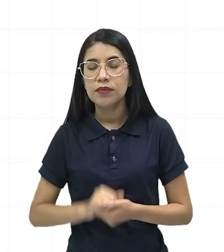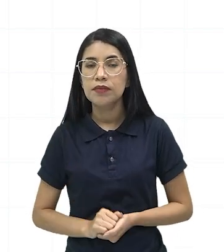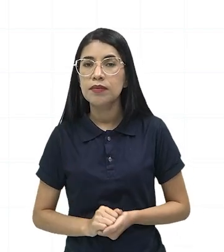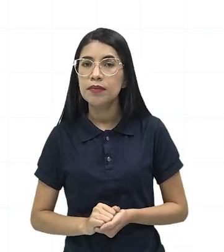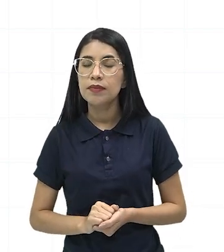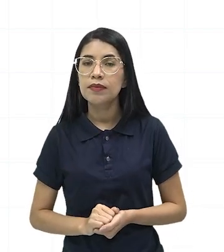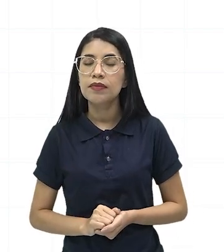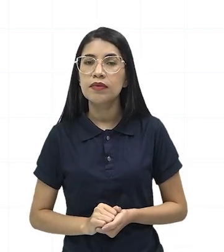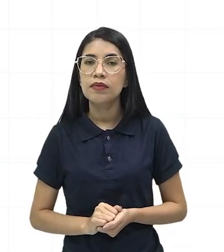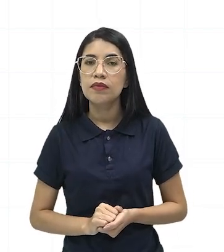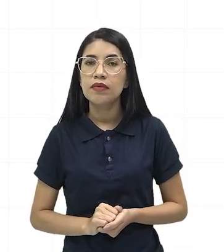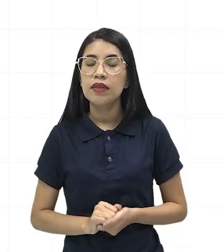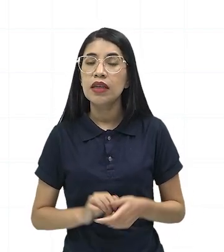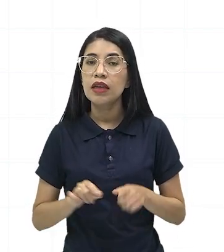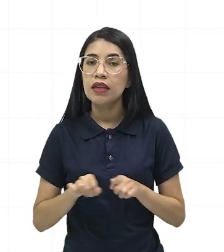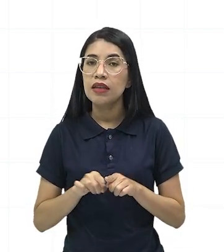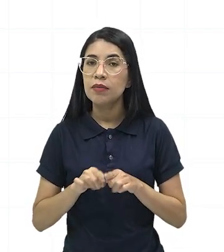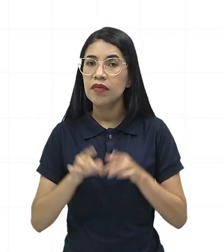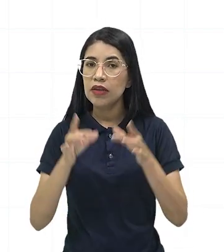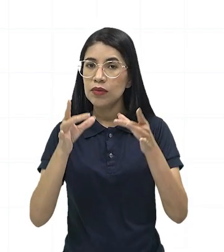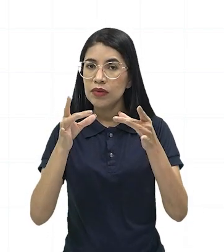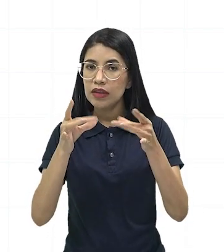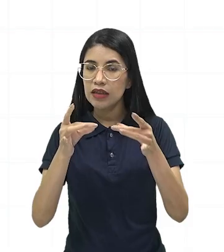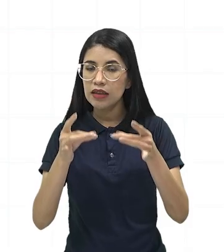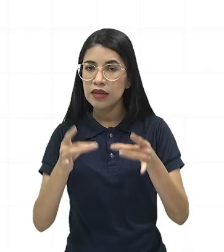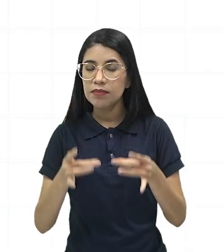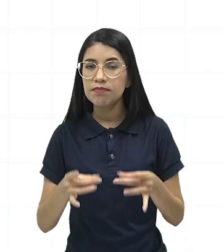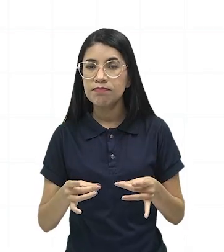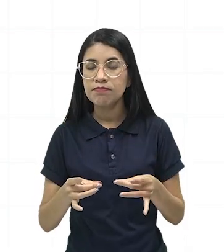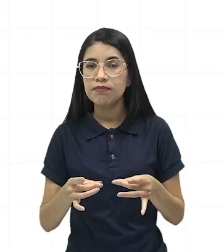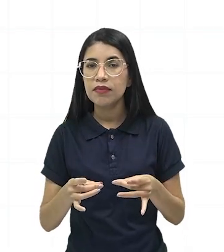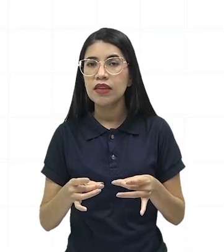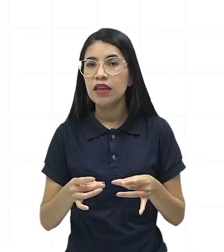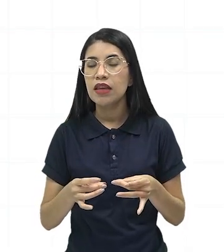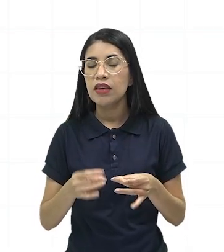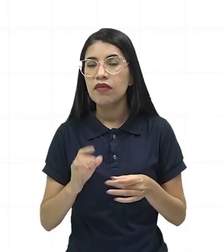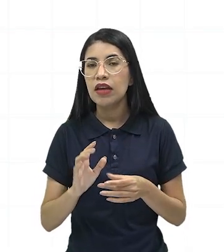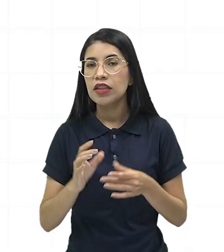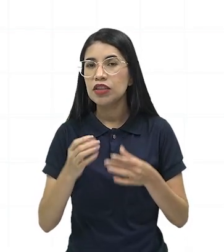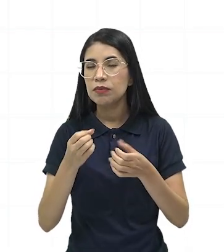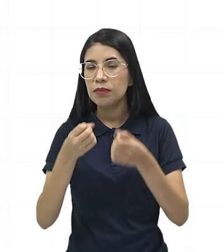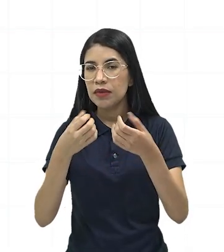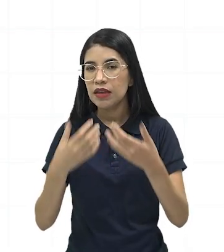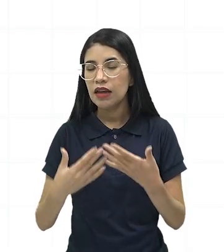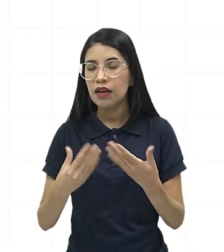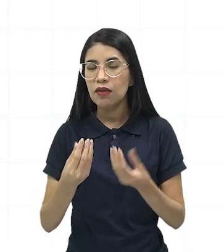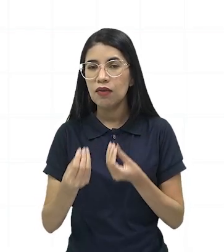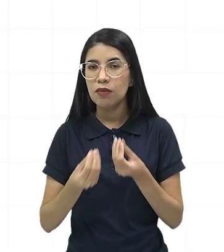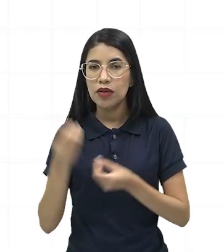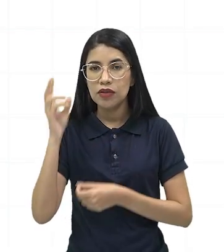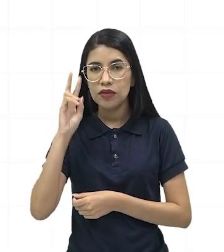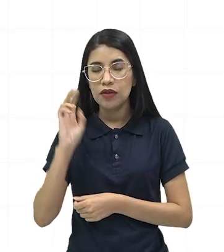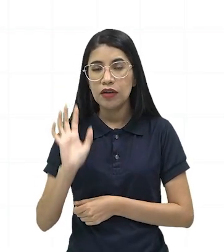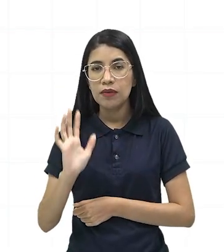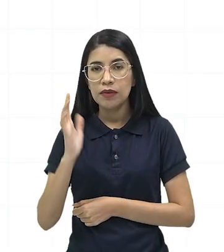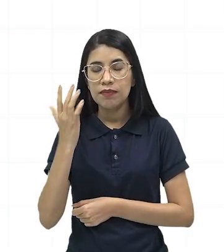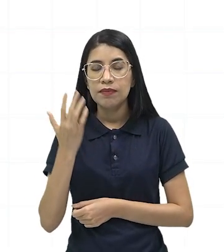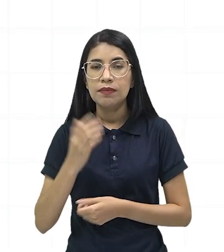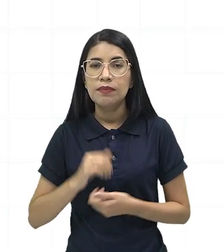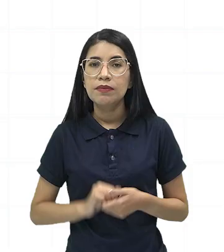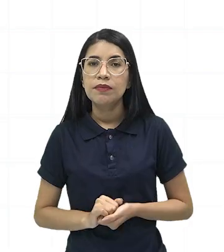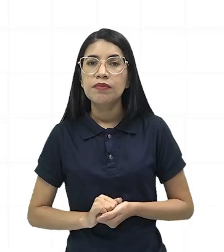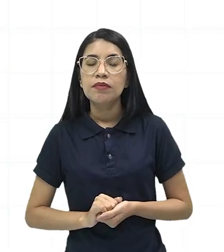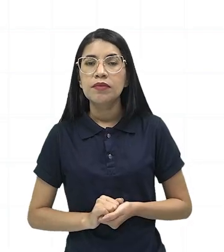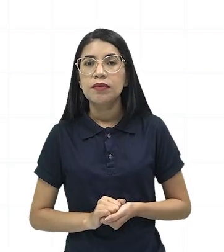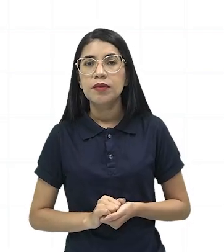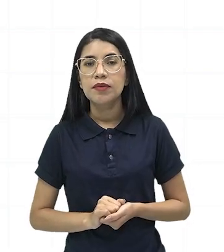E na sequência vem um desenvolvimento, que é onde vai haver o desenrolar da história,